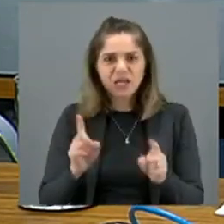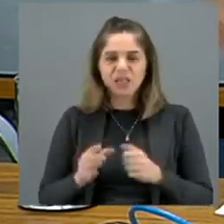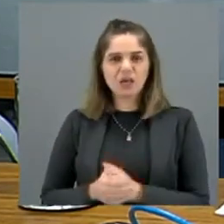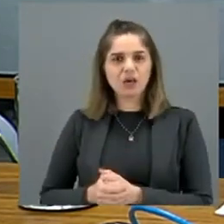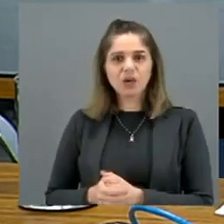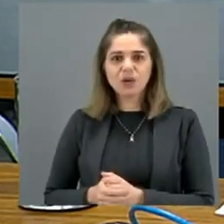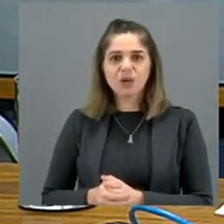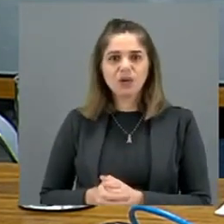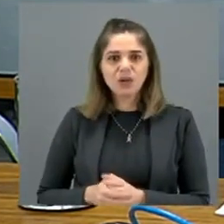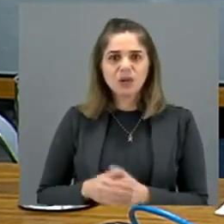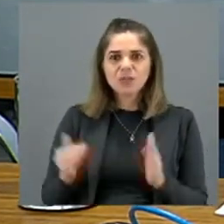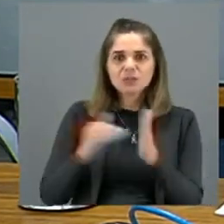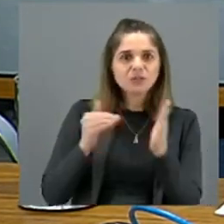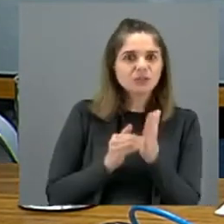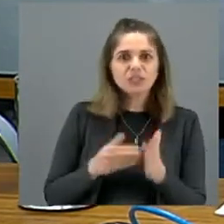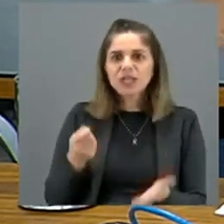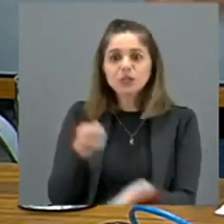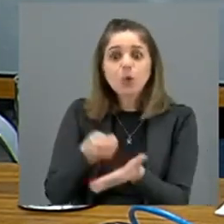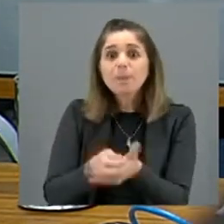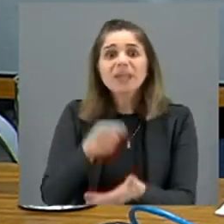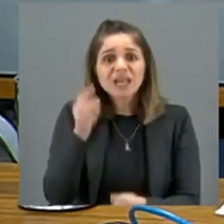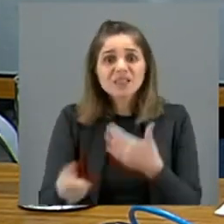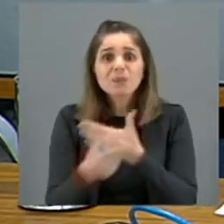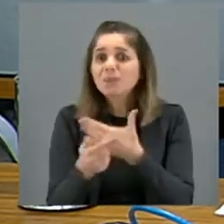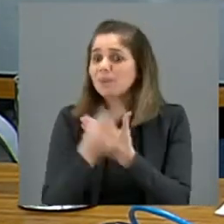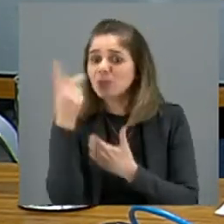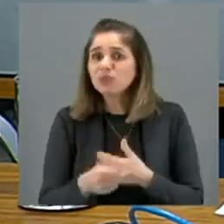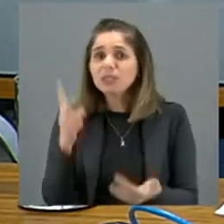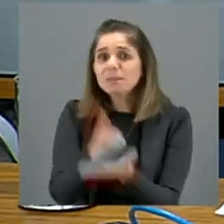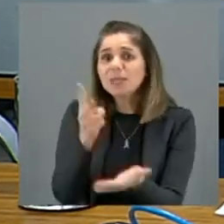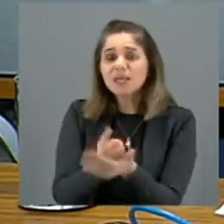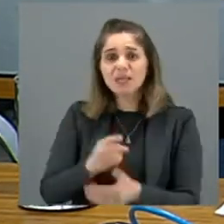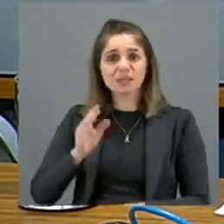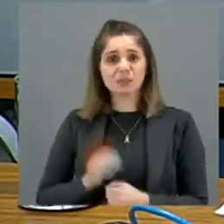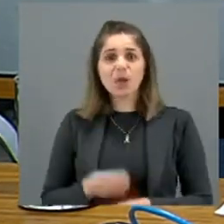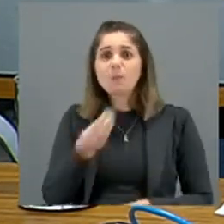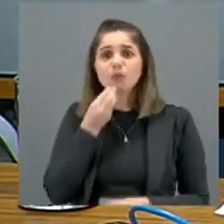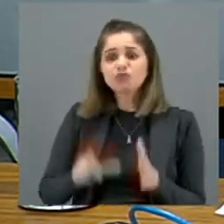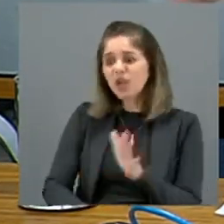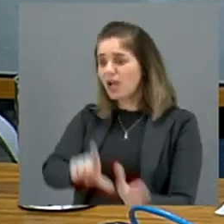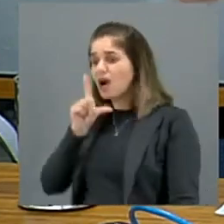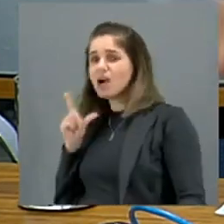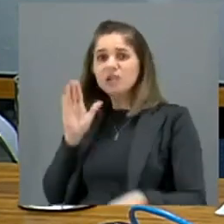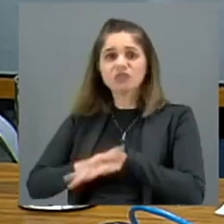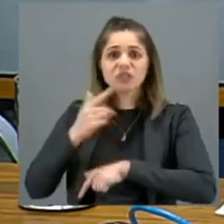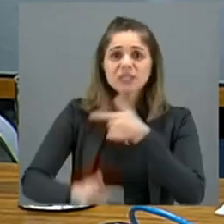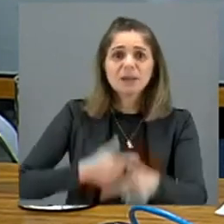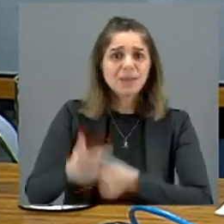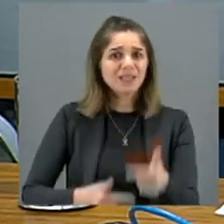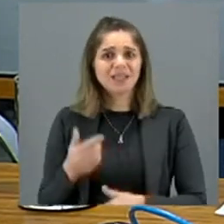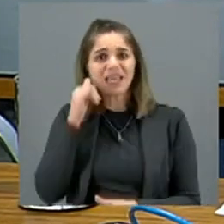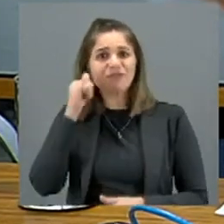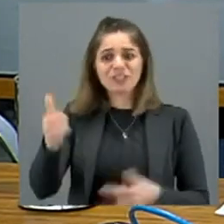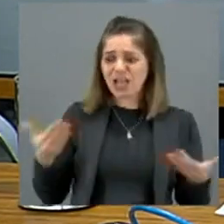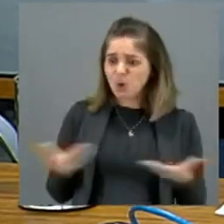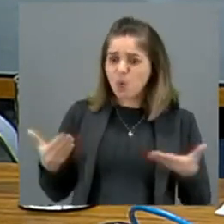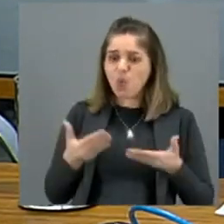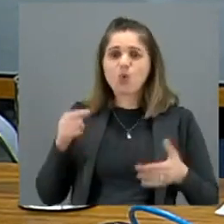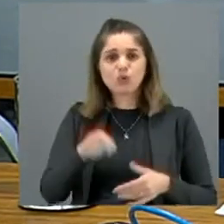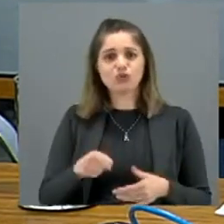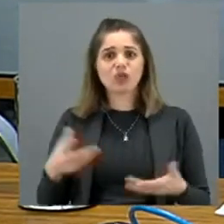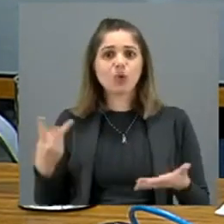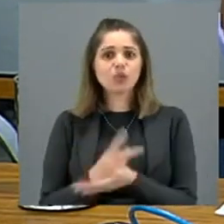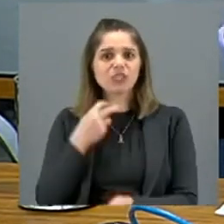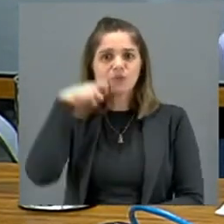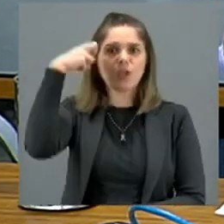cumpre mais do que a sua obrigação, do que está fazendo hoje, e já deveria ter feito antes, para que nós não passássemos esse vexame. Para concluir, e o presidente, recado